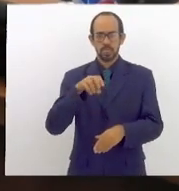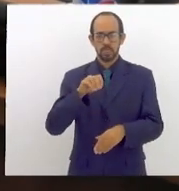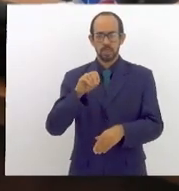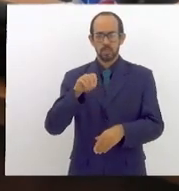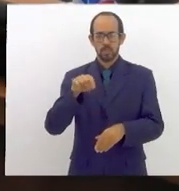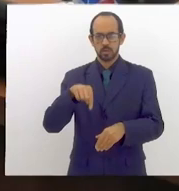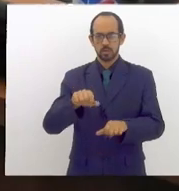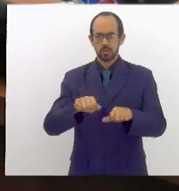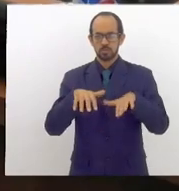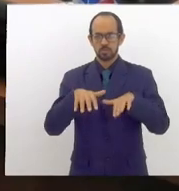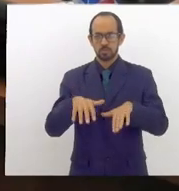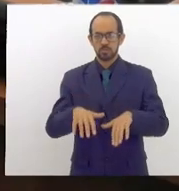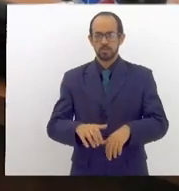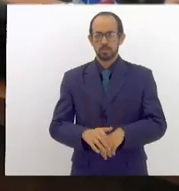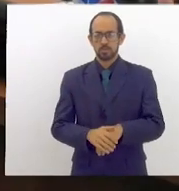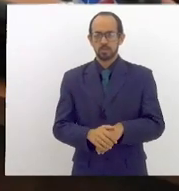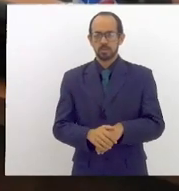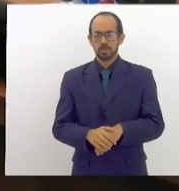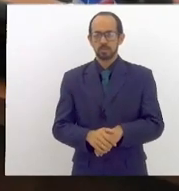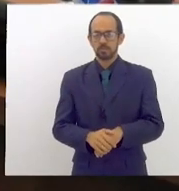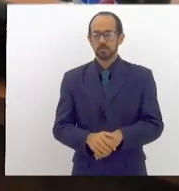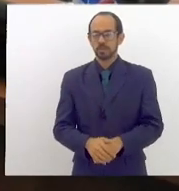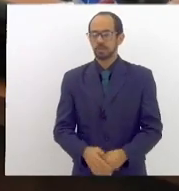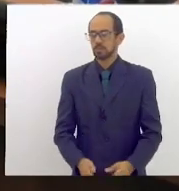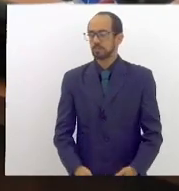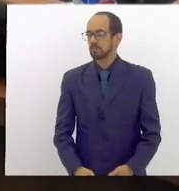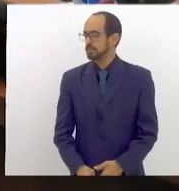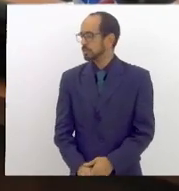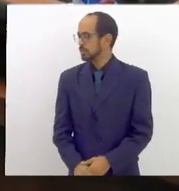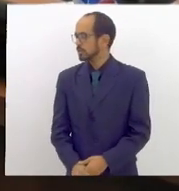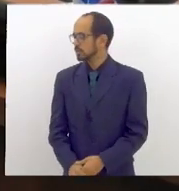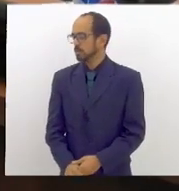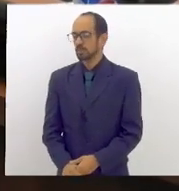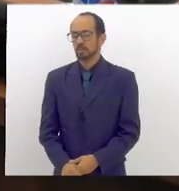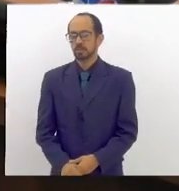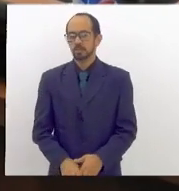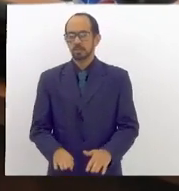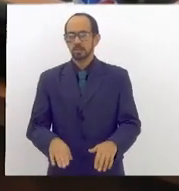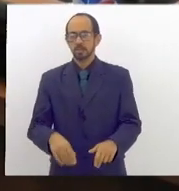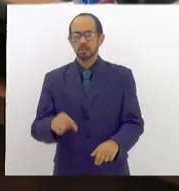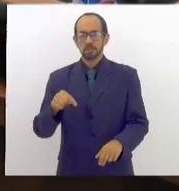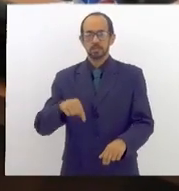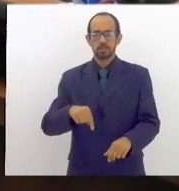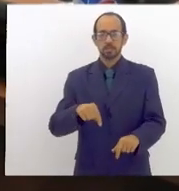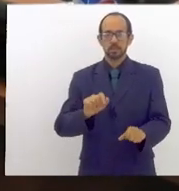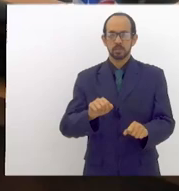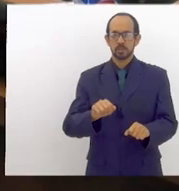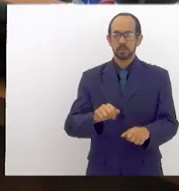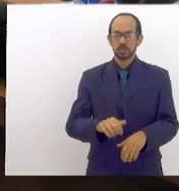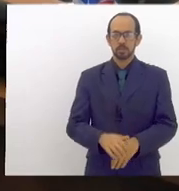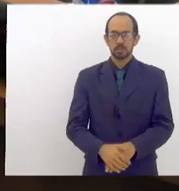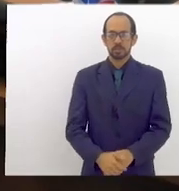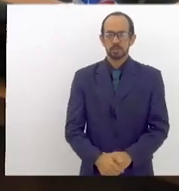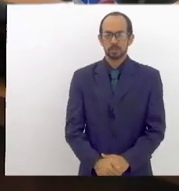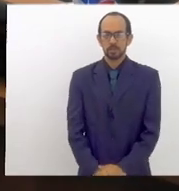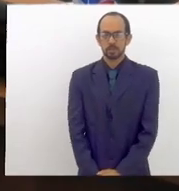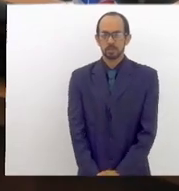a nossa posição e eu encaminho com tranquilidade o voto não